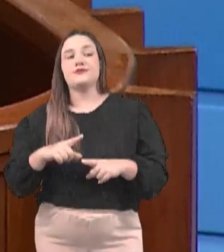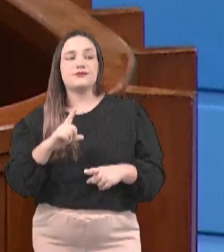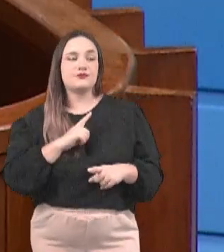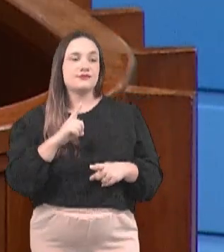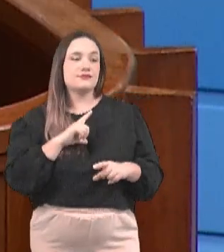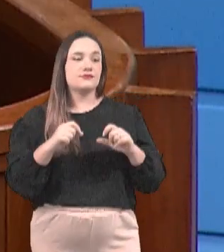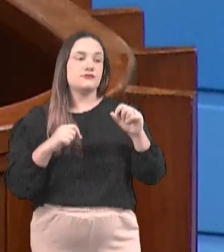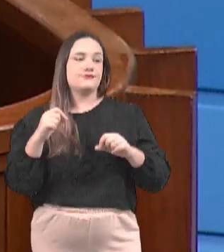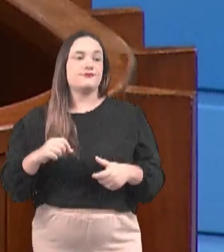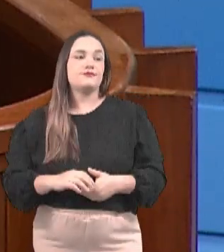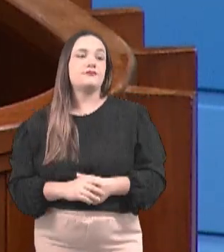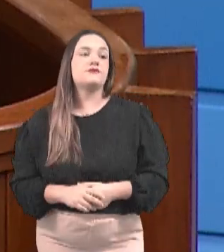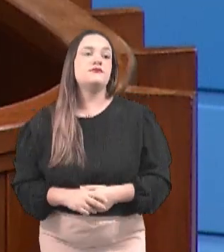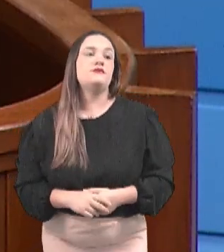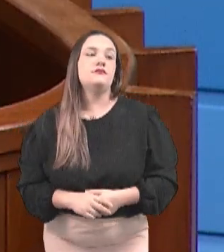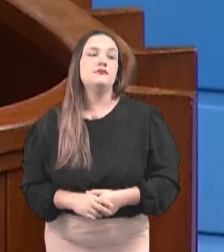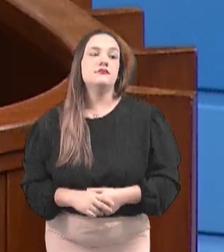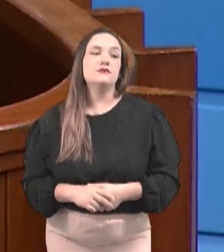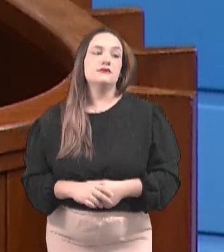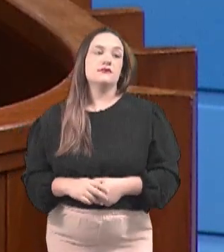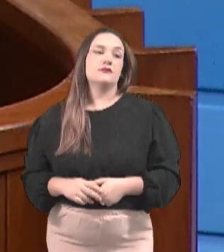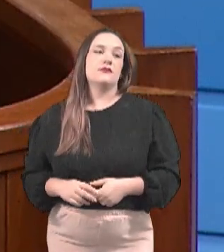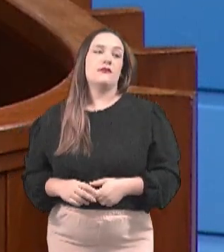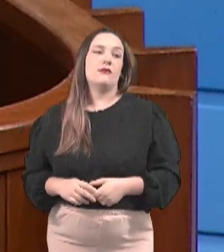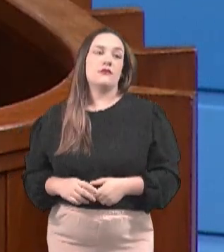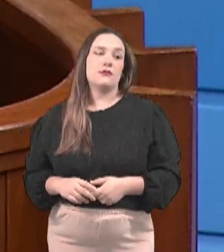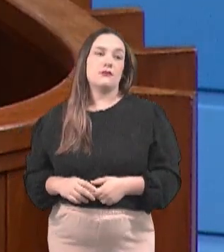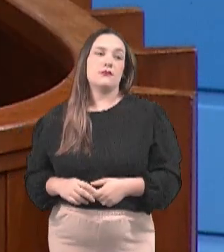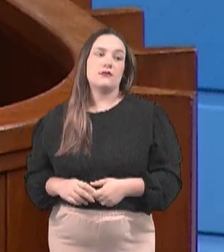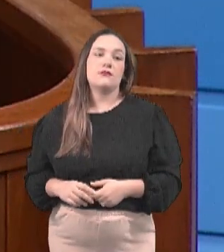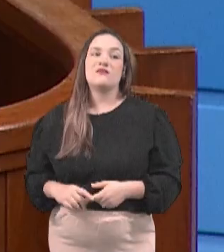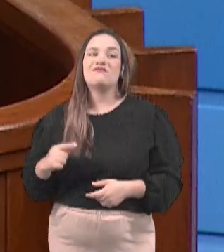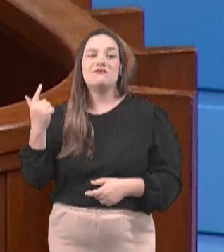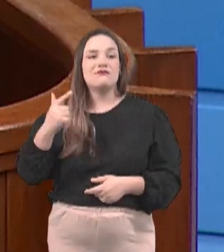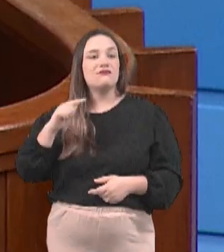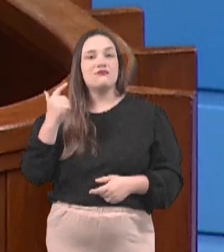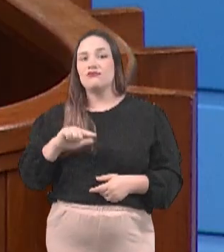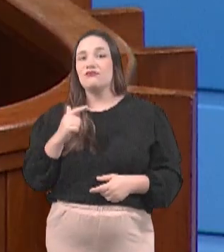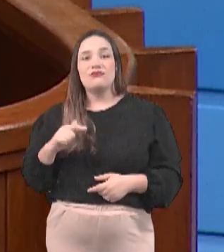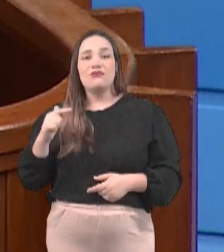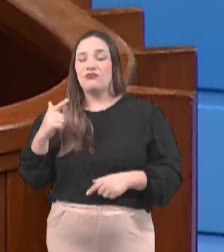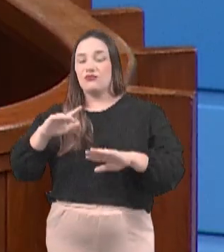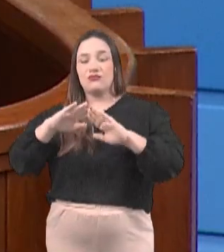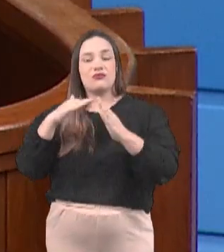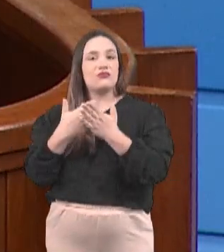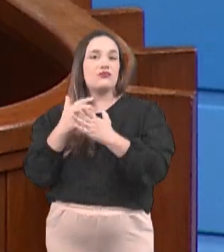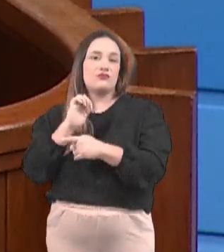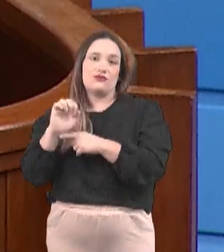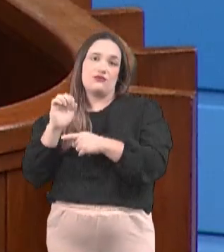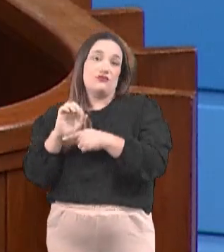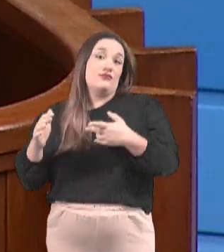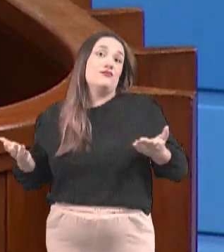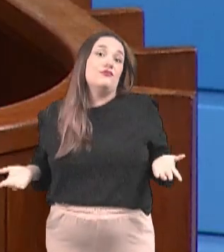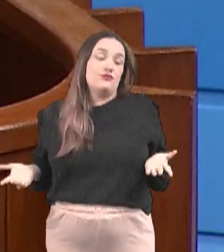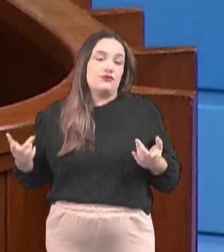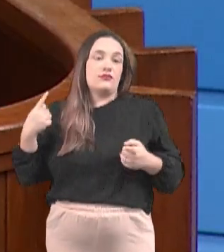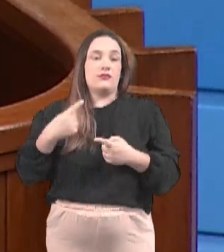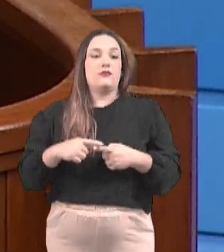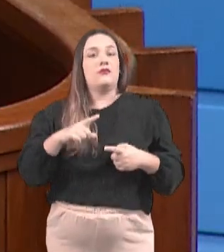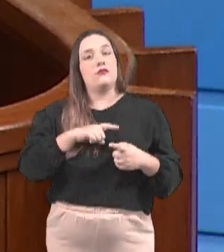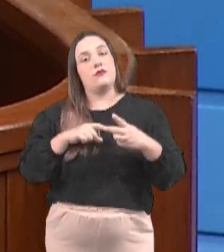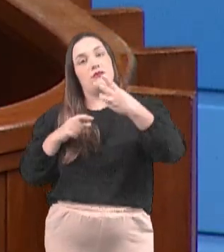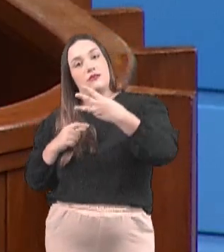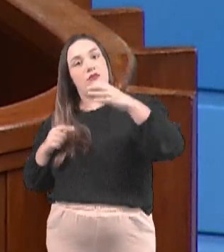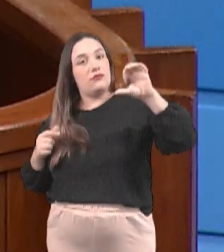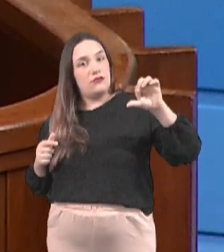a ausência da rede estadual na educação. Porque nós temos 39 escolas